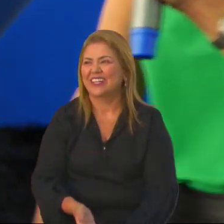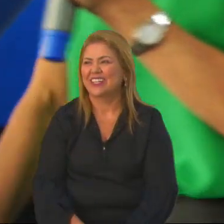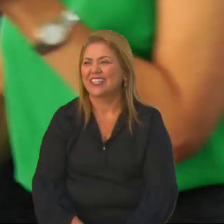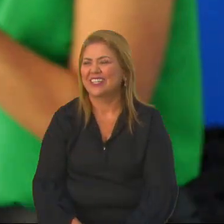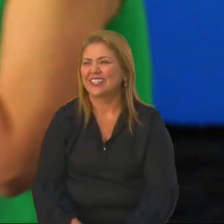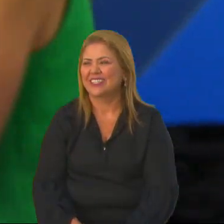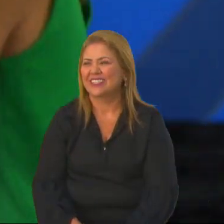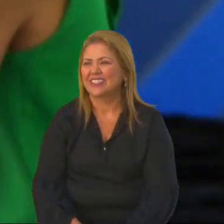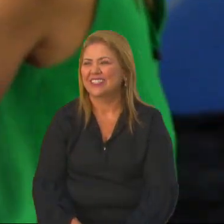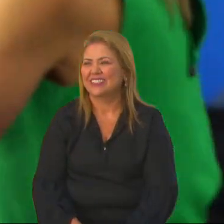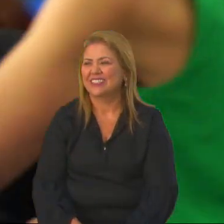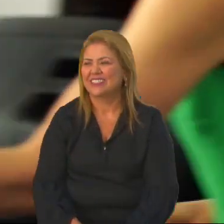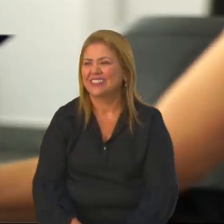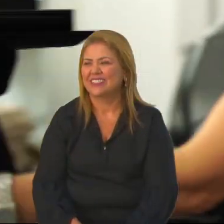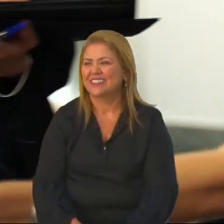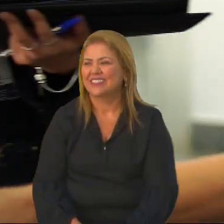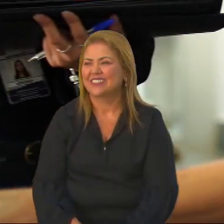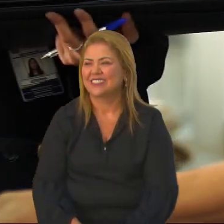A Dinólia.